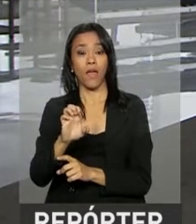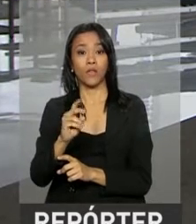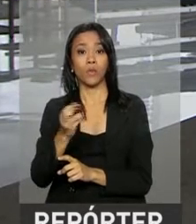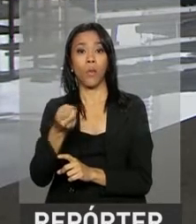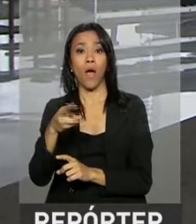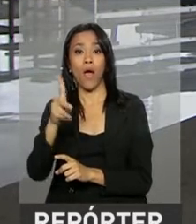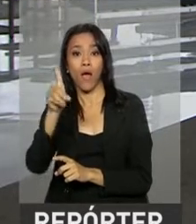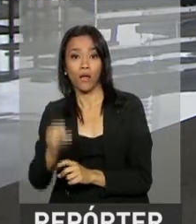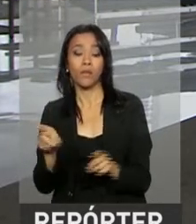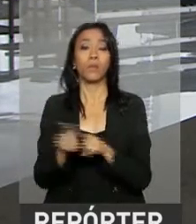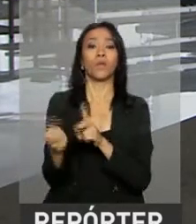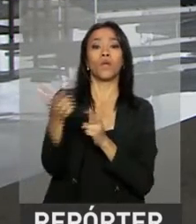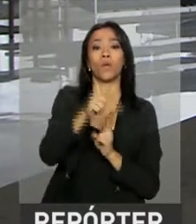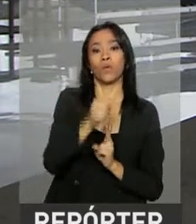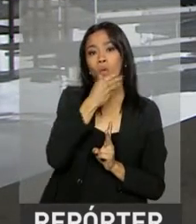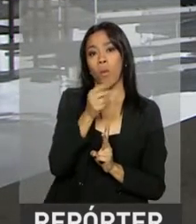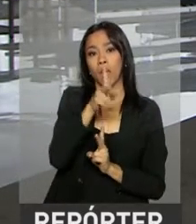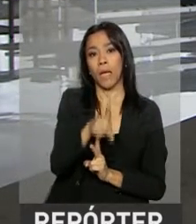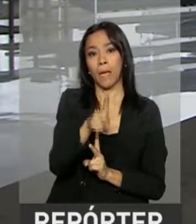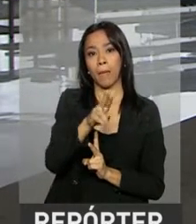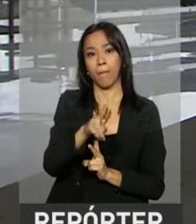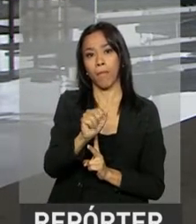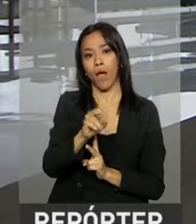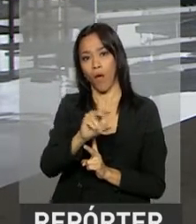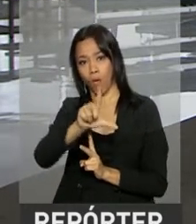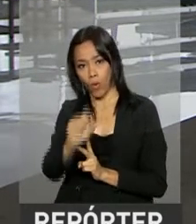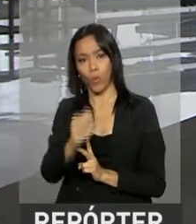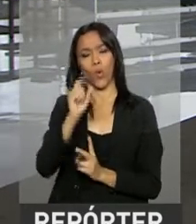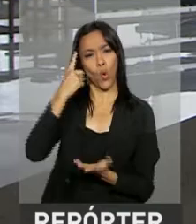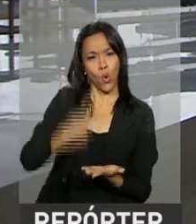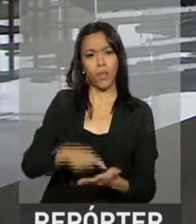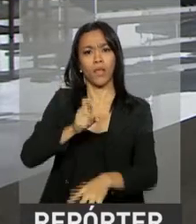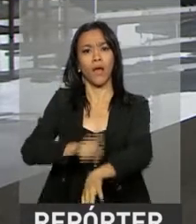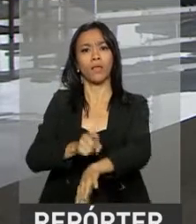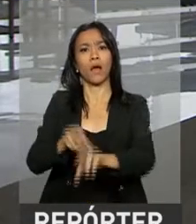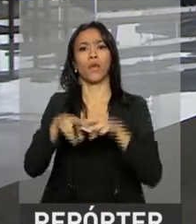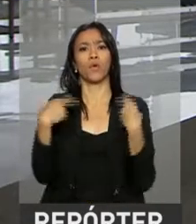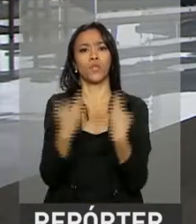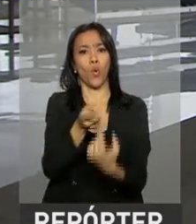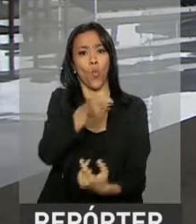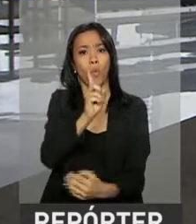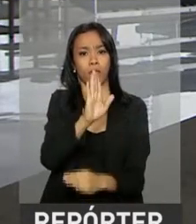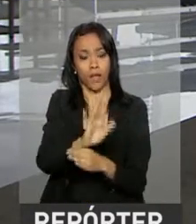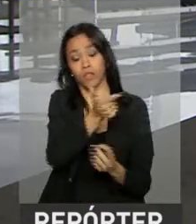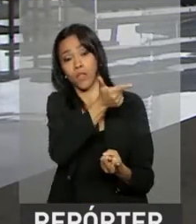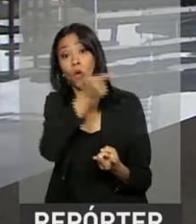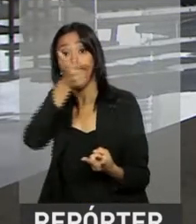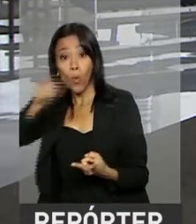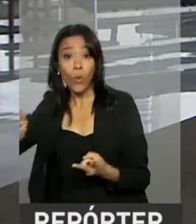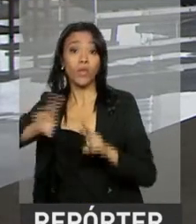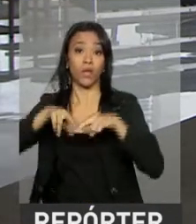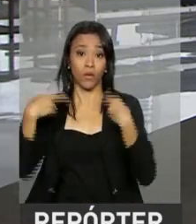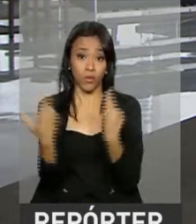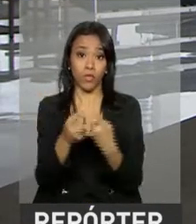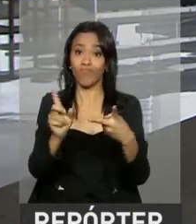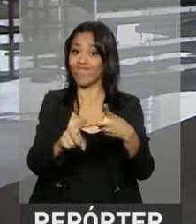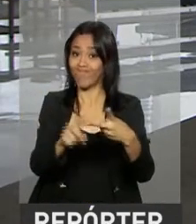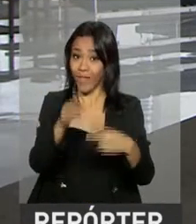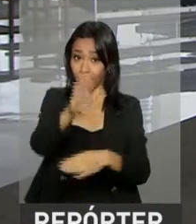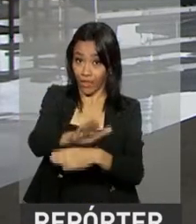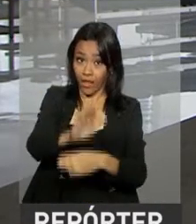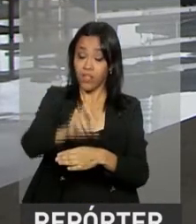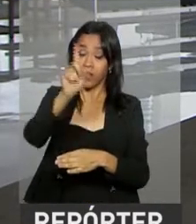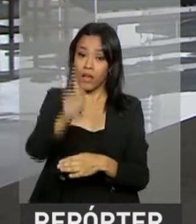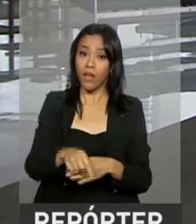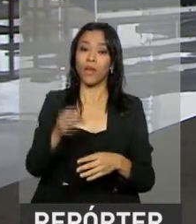e paulo skaf como eu falei ah se esse encontro marcado para uma hora da tarde outra reunião marcada para a tarde de hoje é com o ministro da